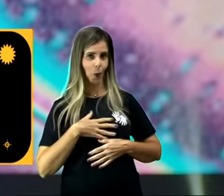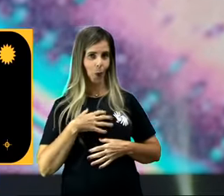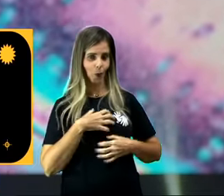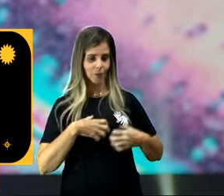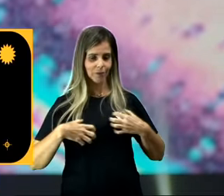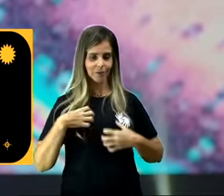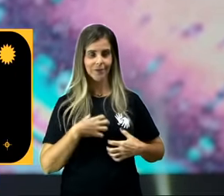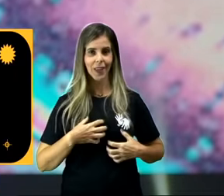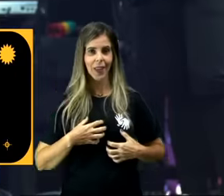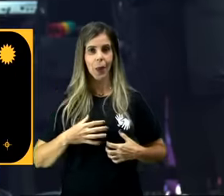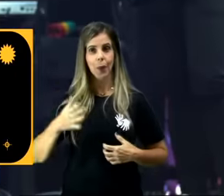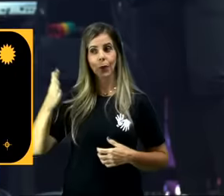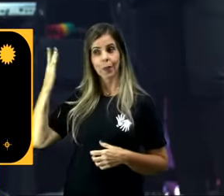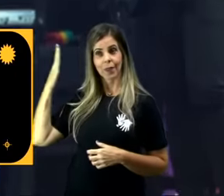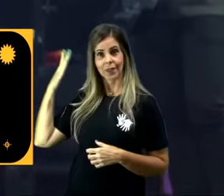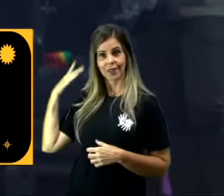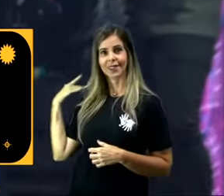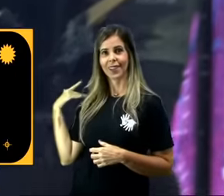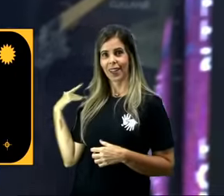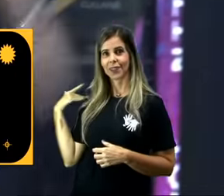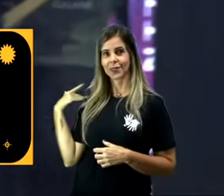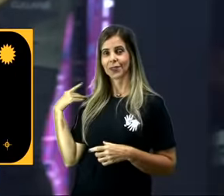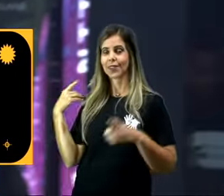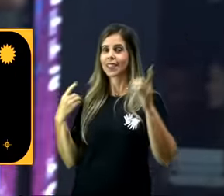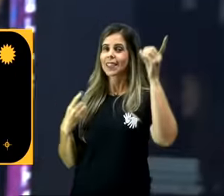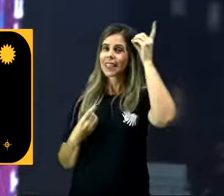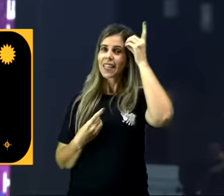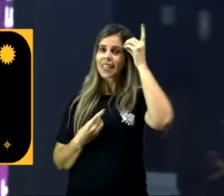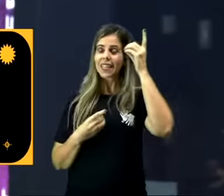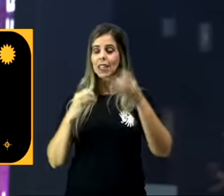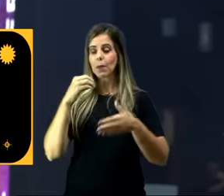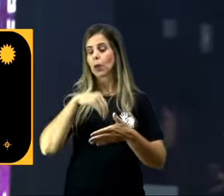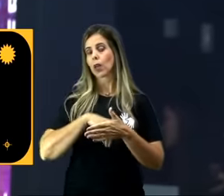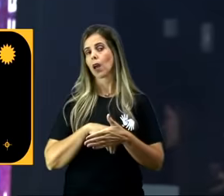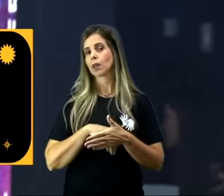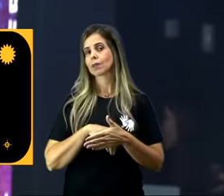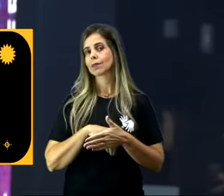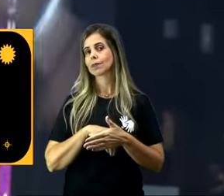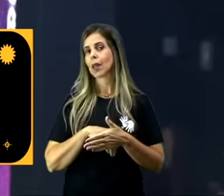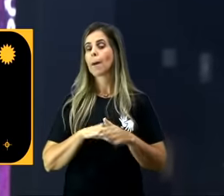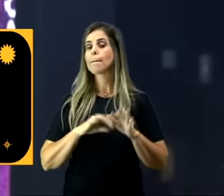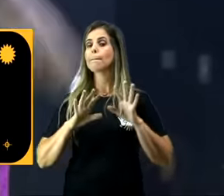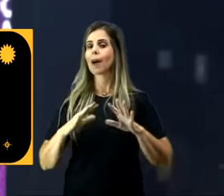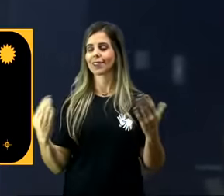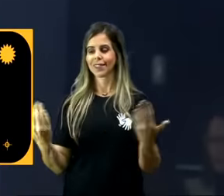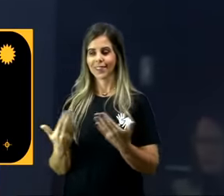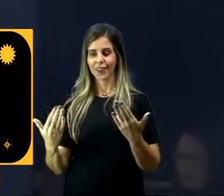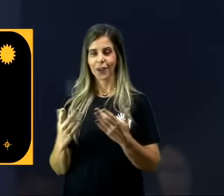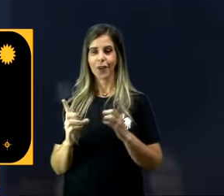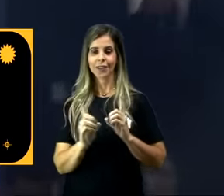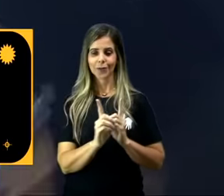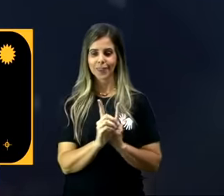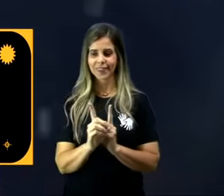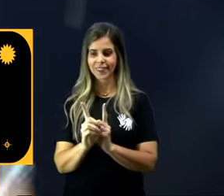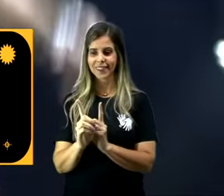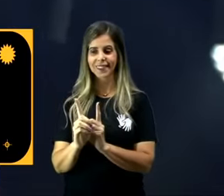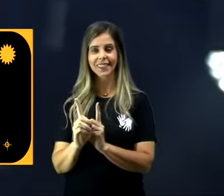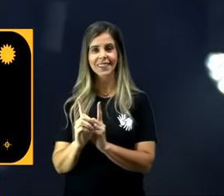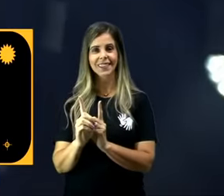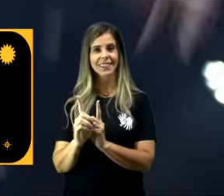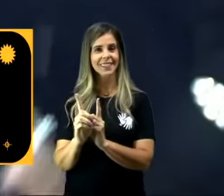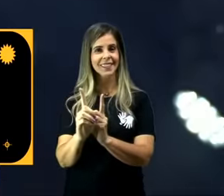Jesus. Deixa eu ir contigo. Eu vou largar tudo, eu quero andar contigo. Eu quero ser do ministério